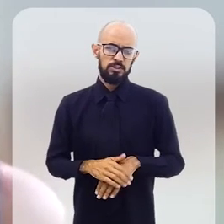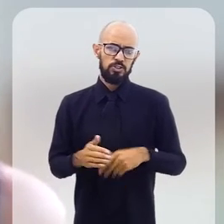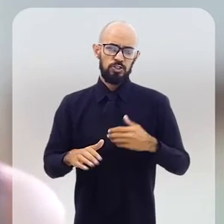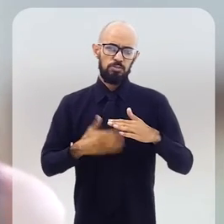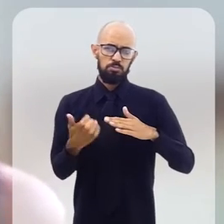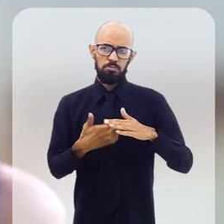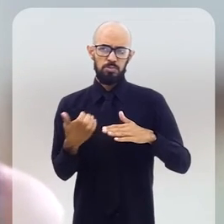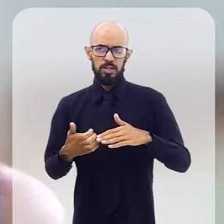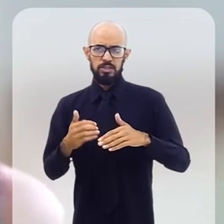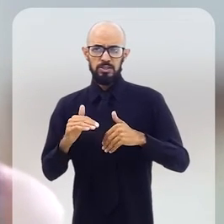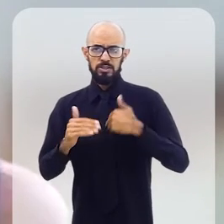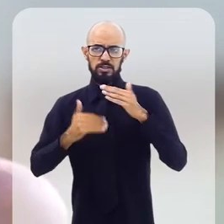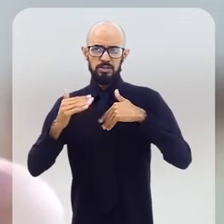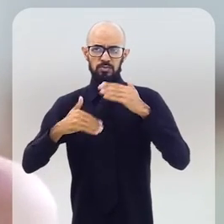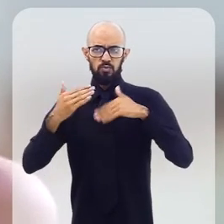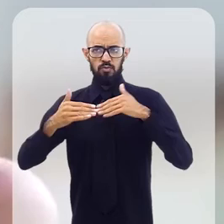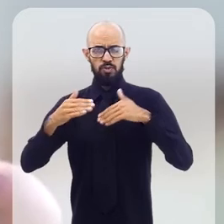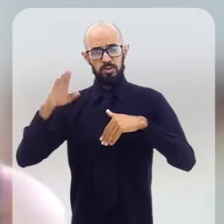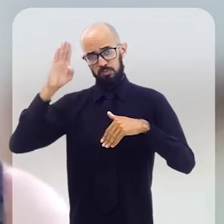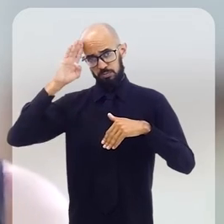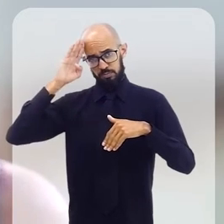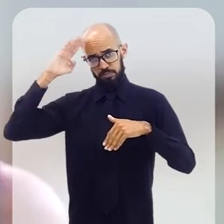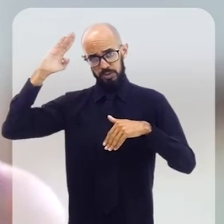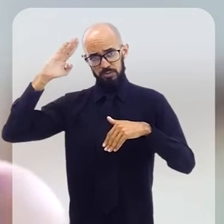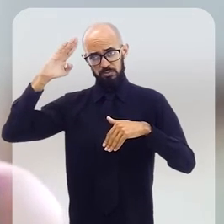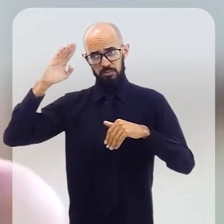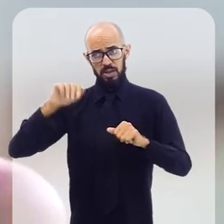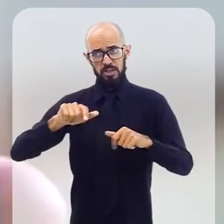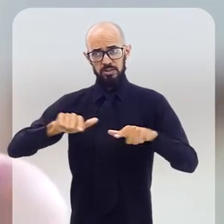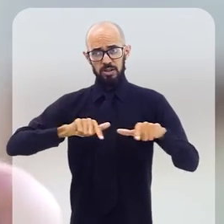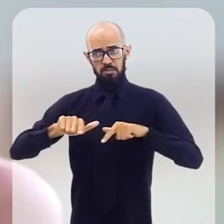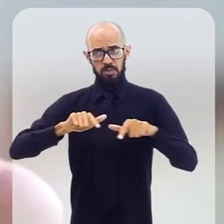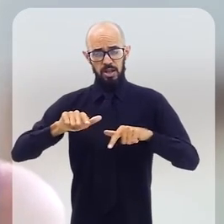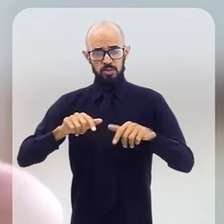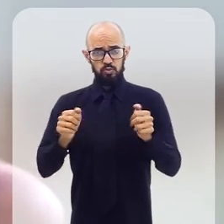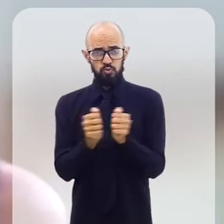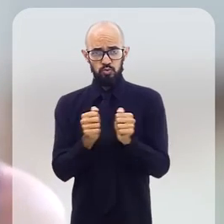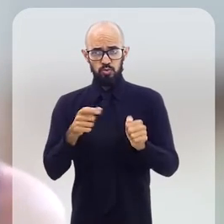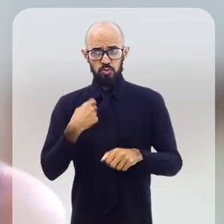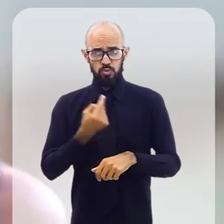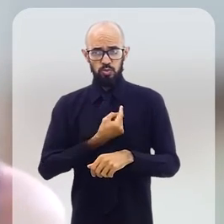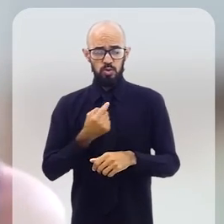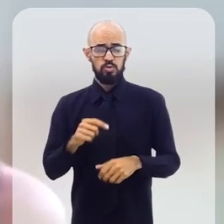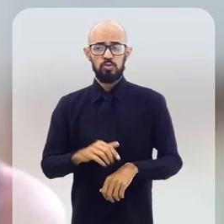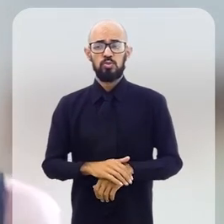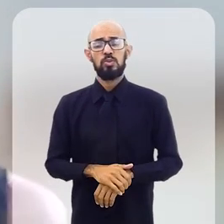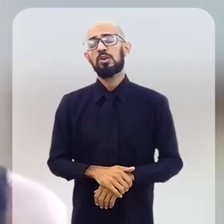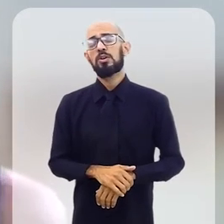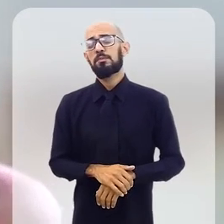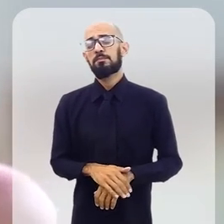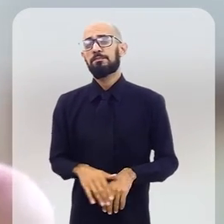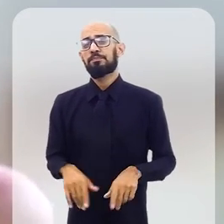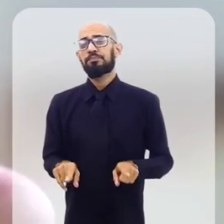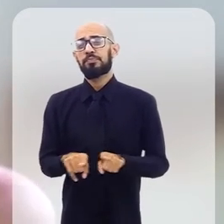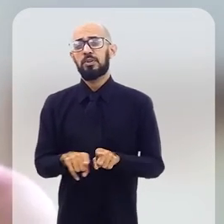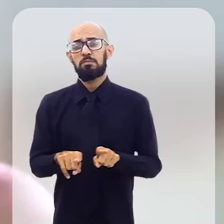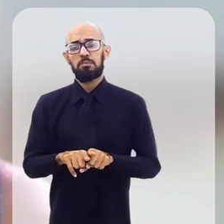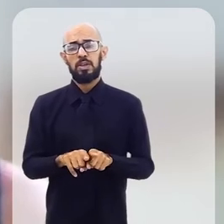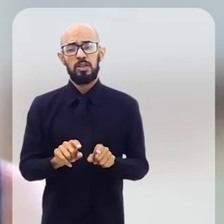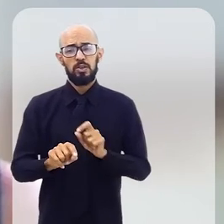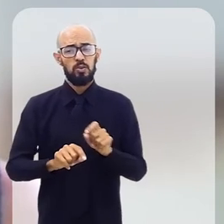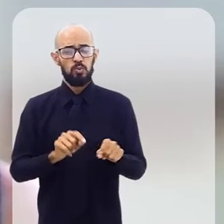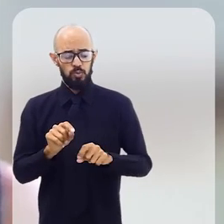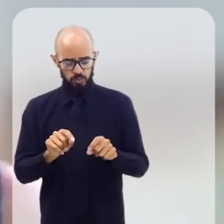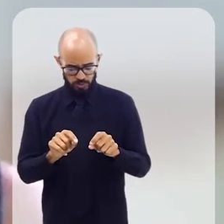sustentáveis nas empresas envolvidas, cerca de 90 empresas, né, nos dois editais selecionados para estarem com a gente, passando por um ciclo de